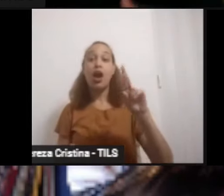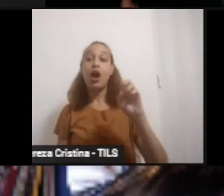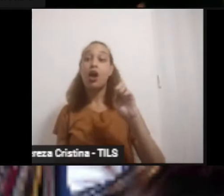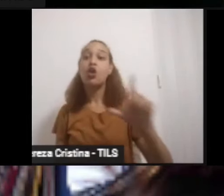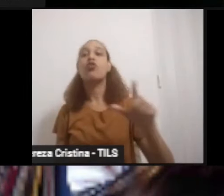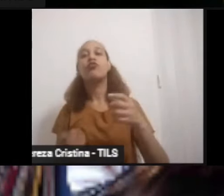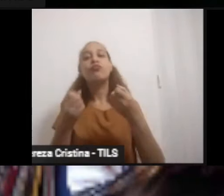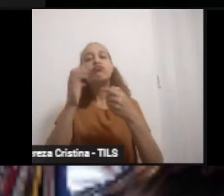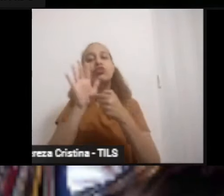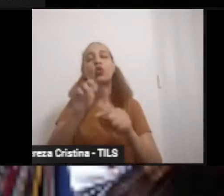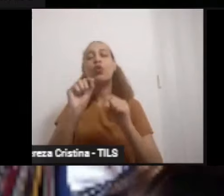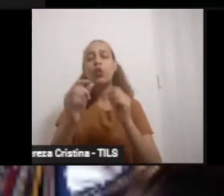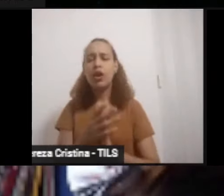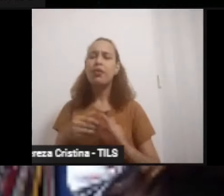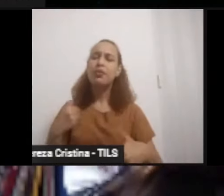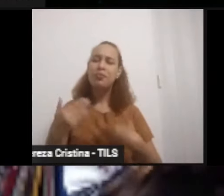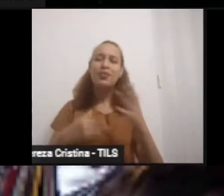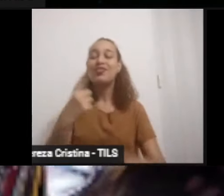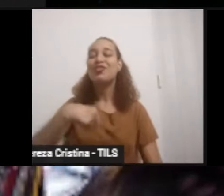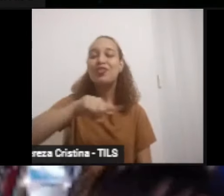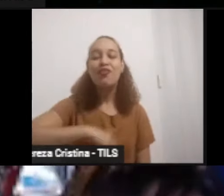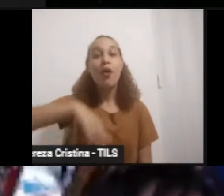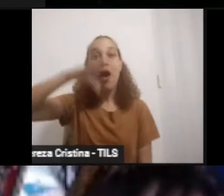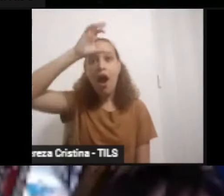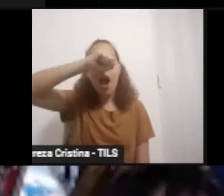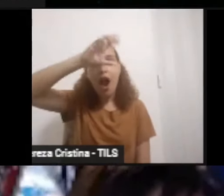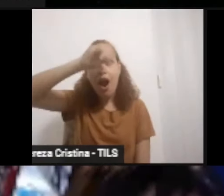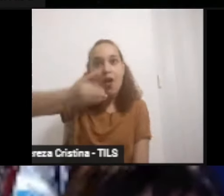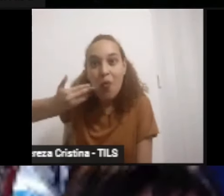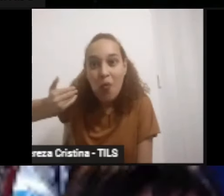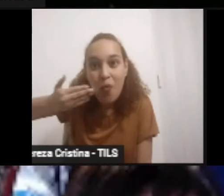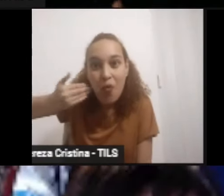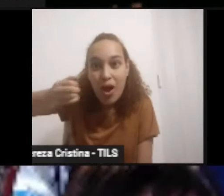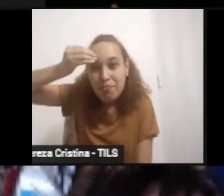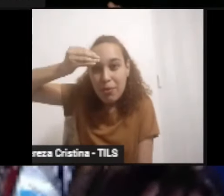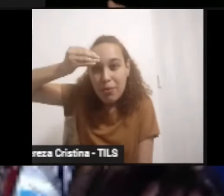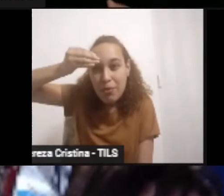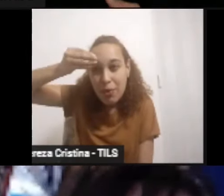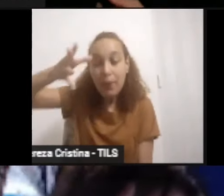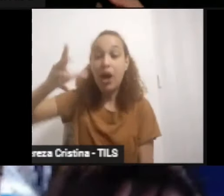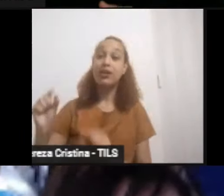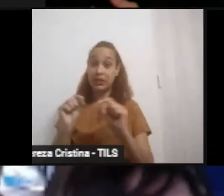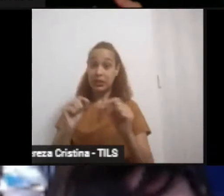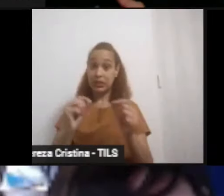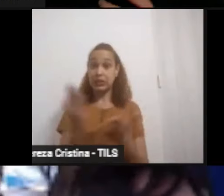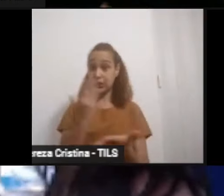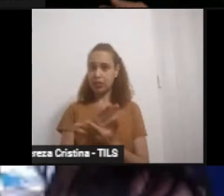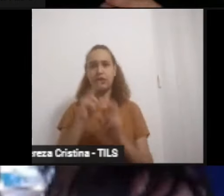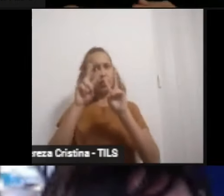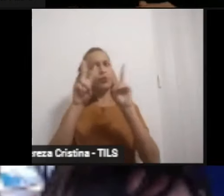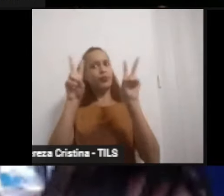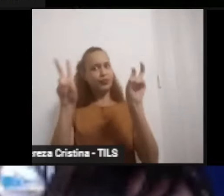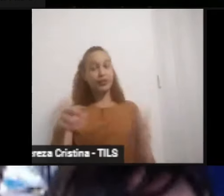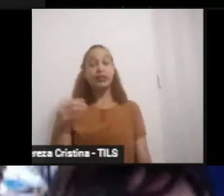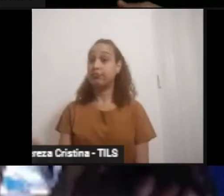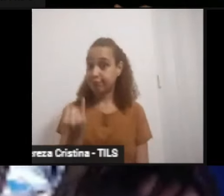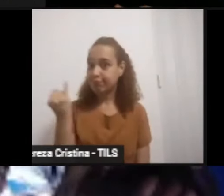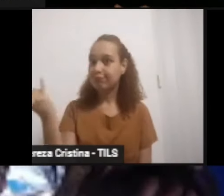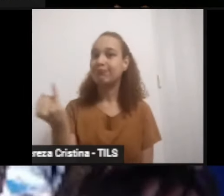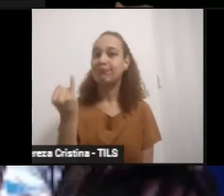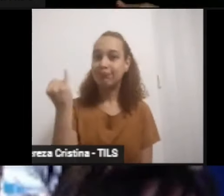legal, que a gente vai aprendendo muito também. Que para esse livro, que tem essa temática, né, tão importante, delicada, ele